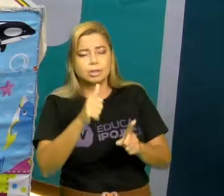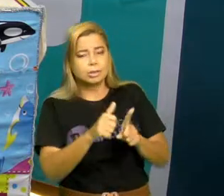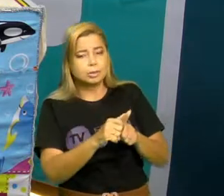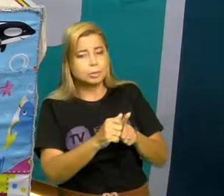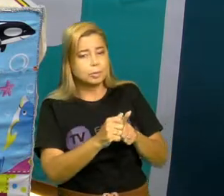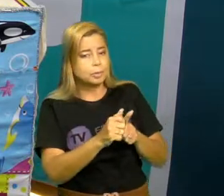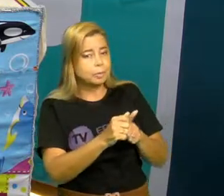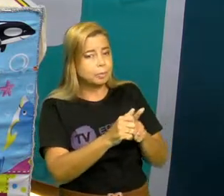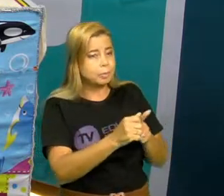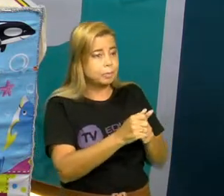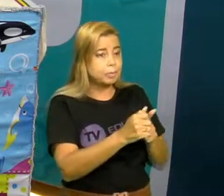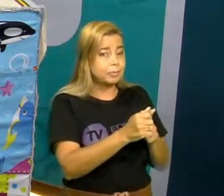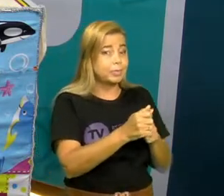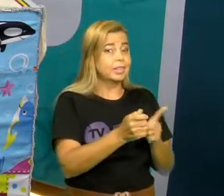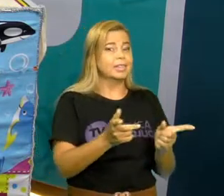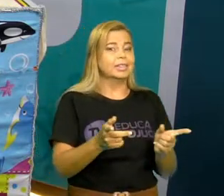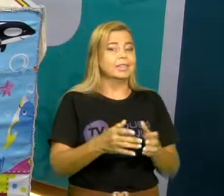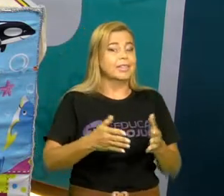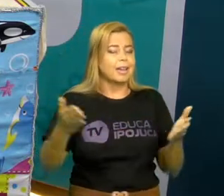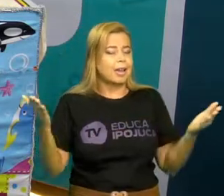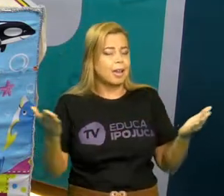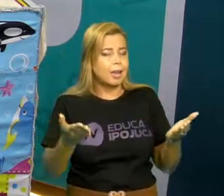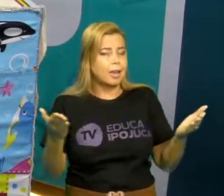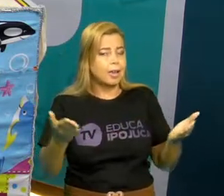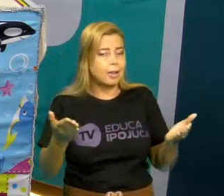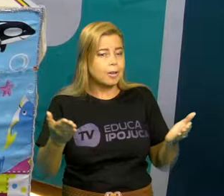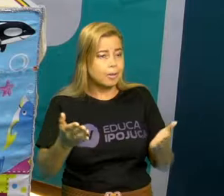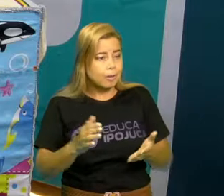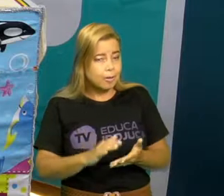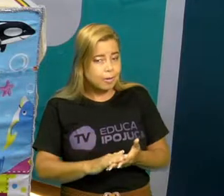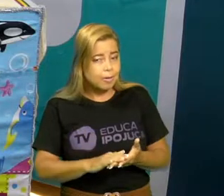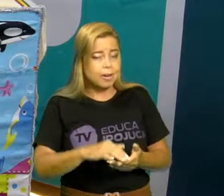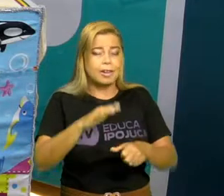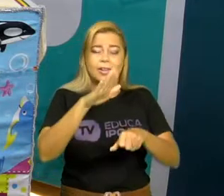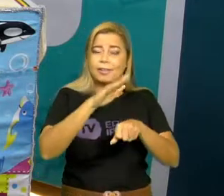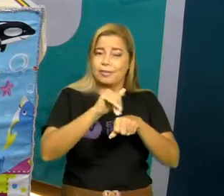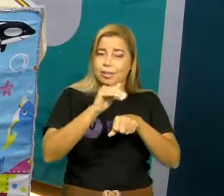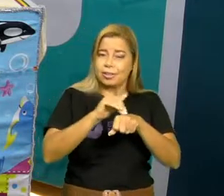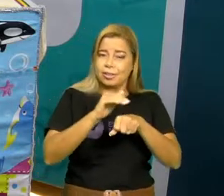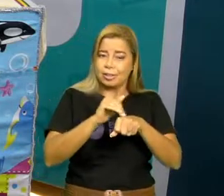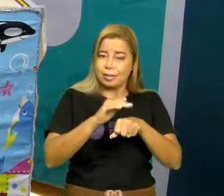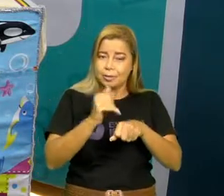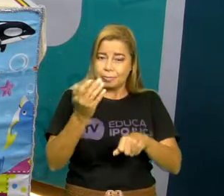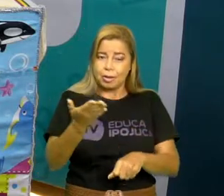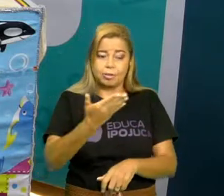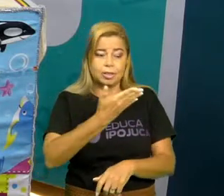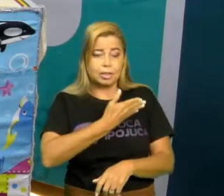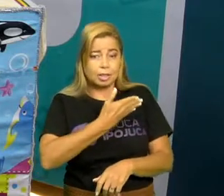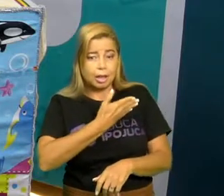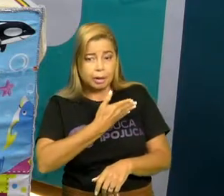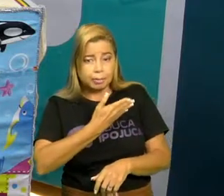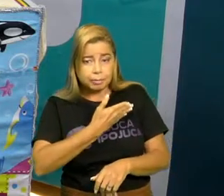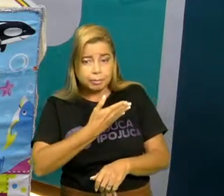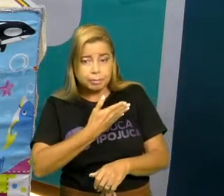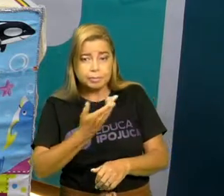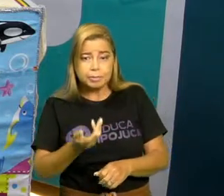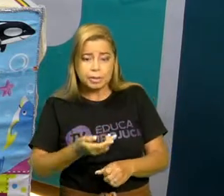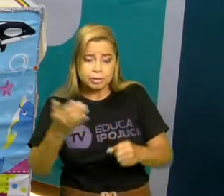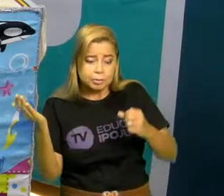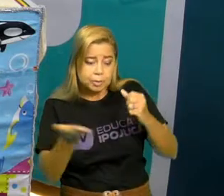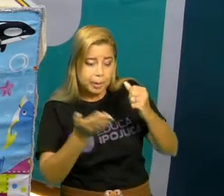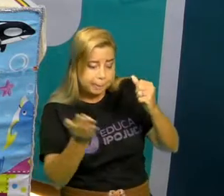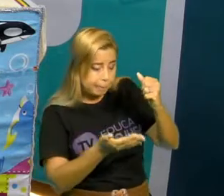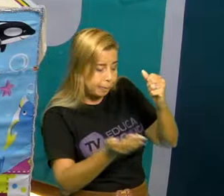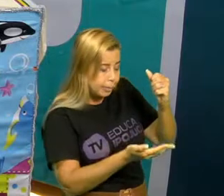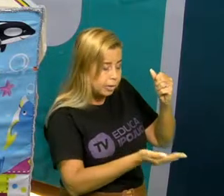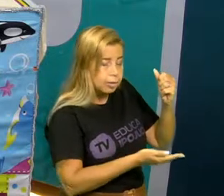Aí ela disse, agora eu já sei, vou chamar os meus amigos para colher. Né? Eles não